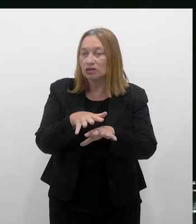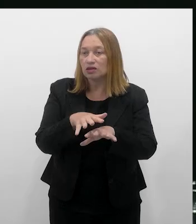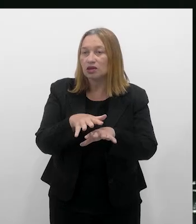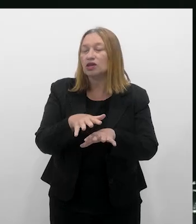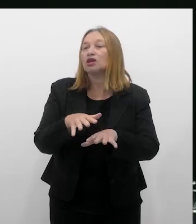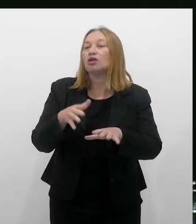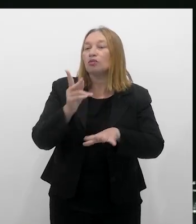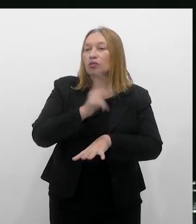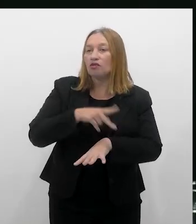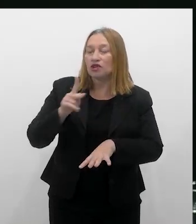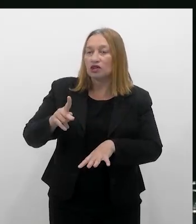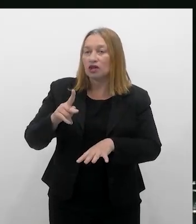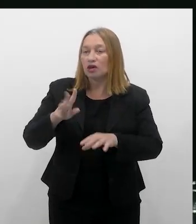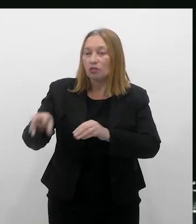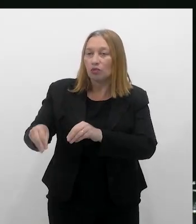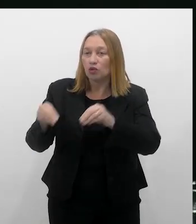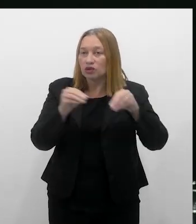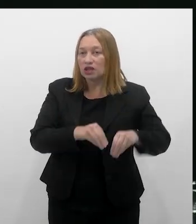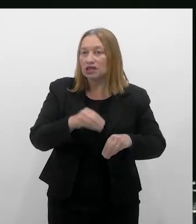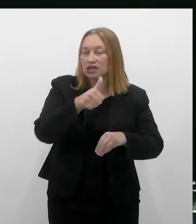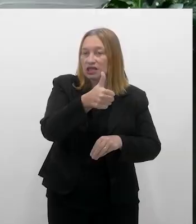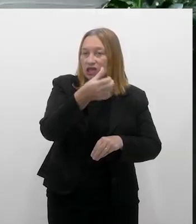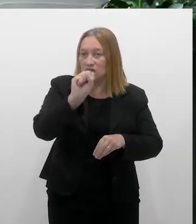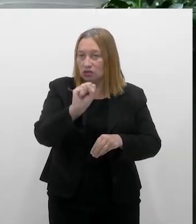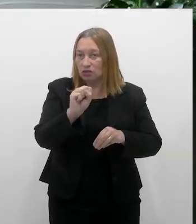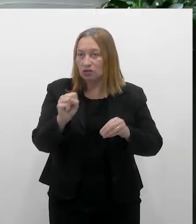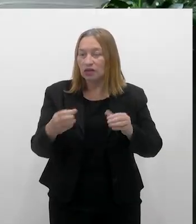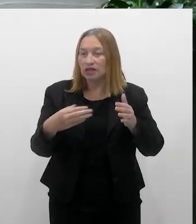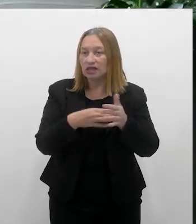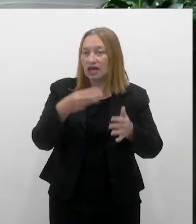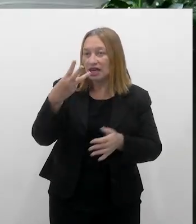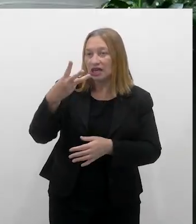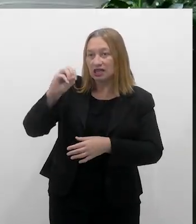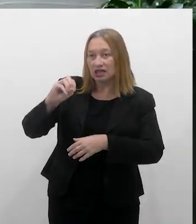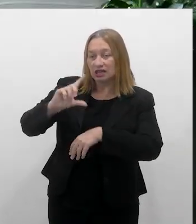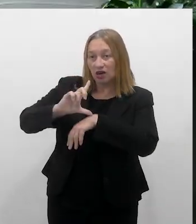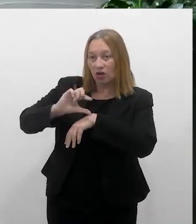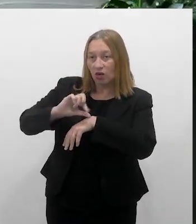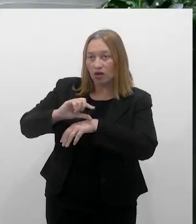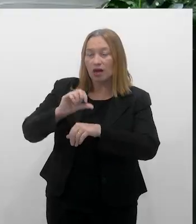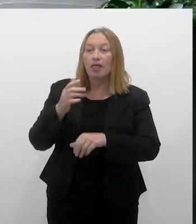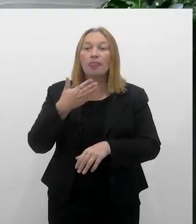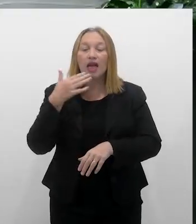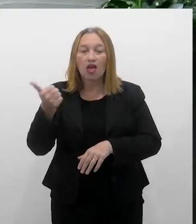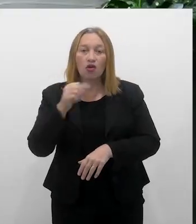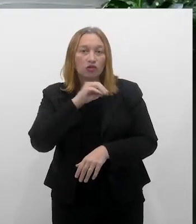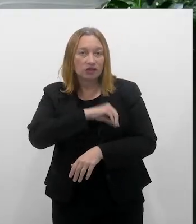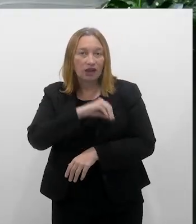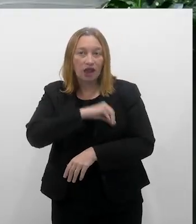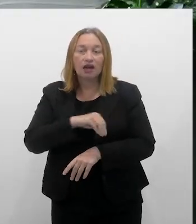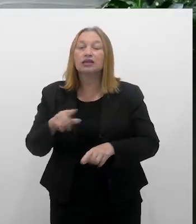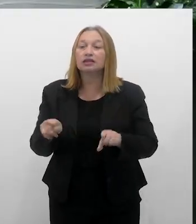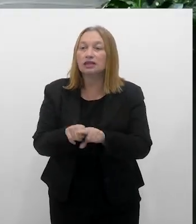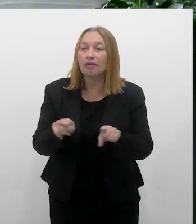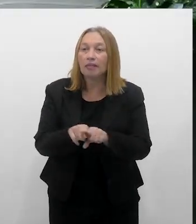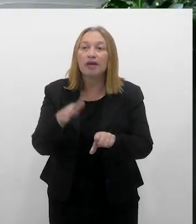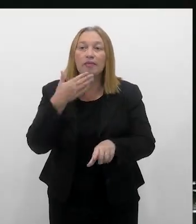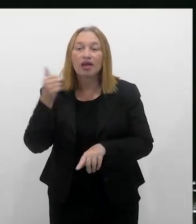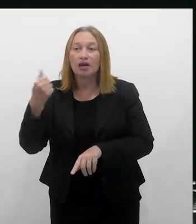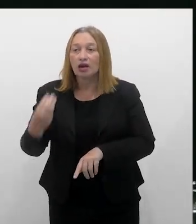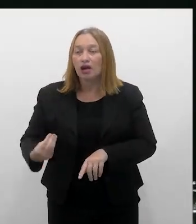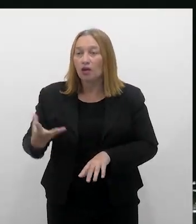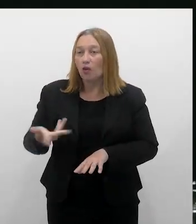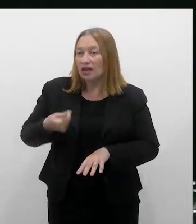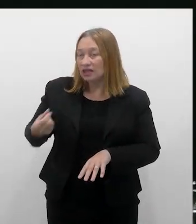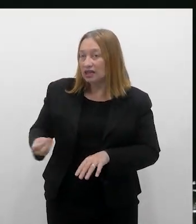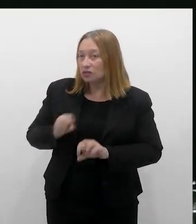de 18, 16 horas para 30 horas. Isso foi muito bom, né? Isso melhora o seu salário. Opa! Né? E também